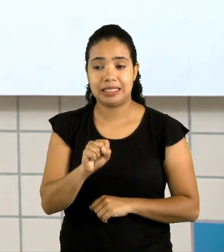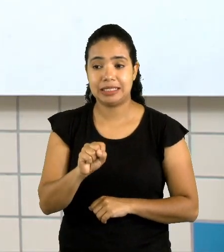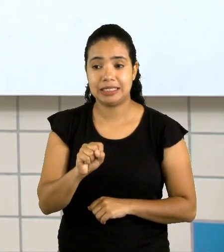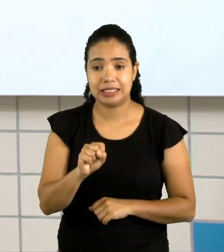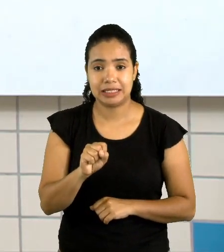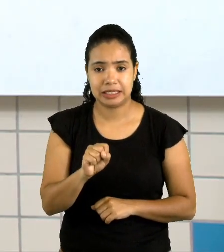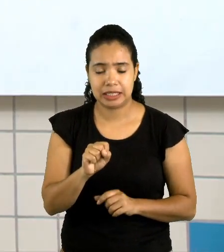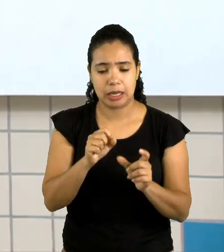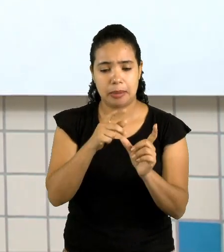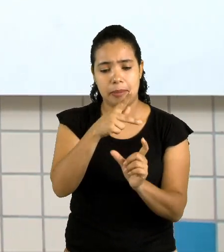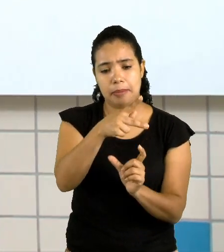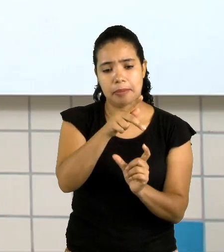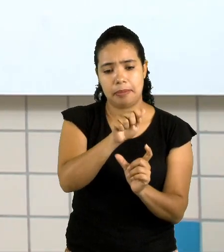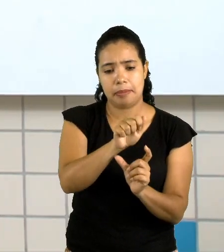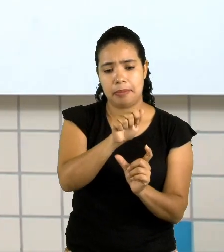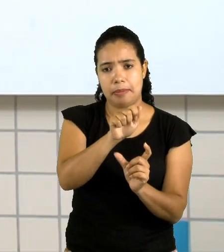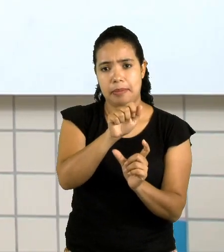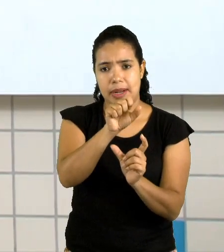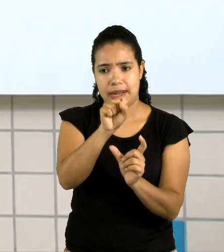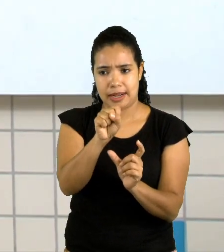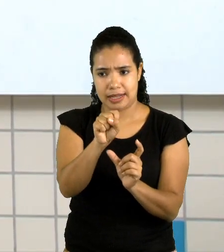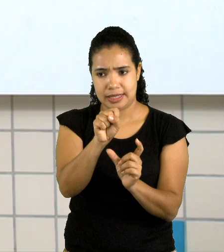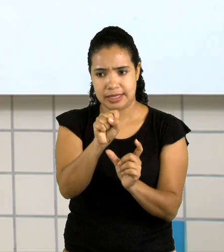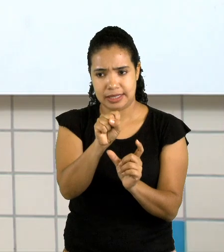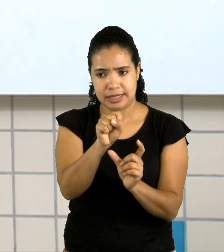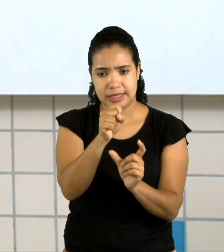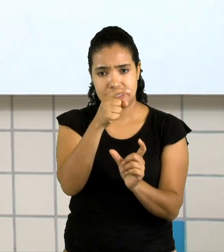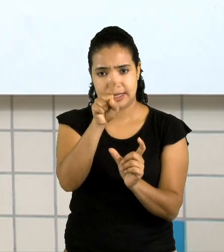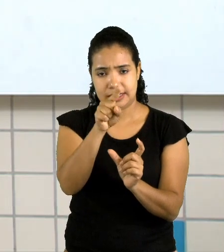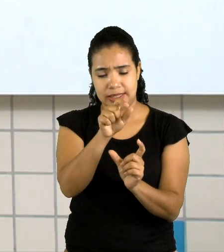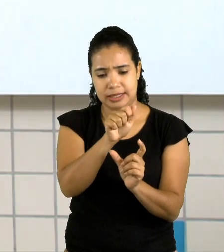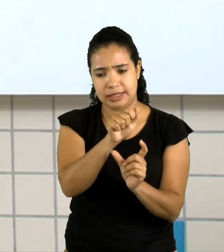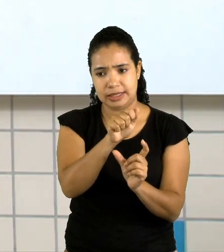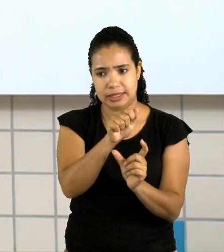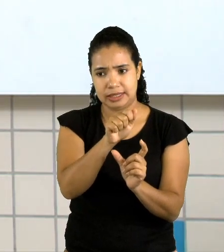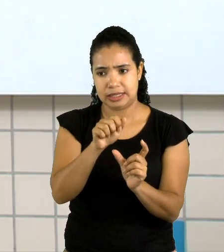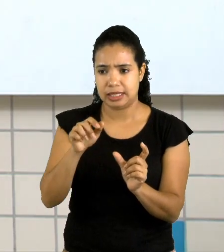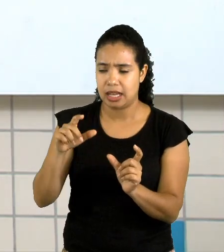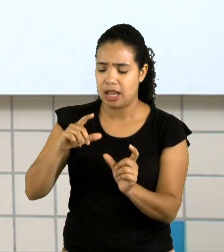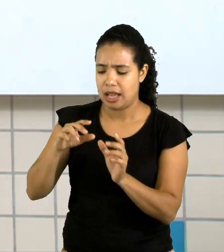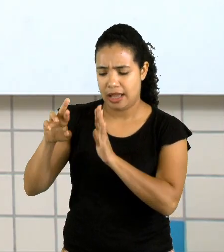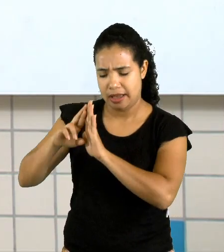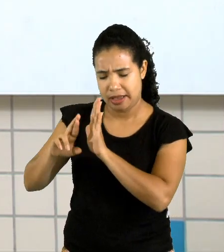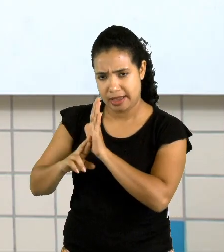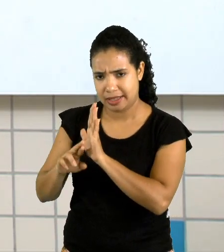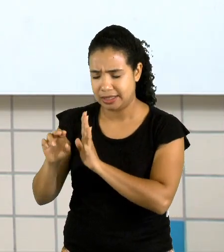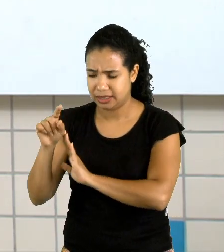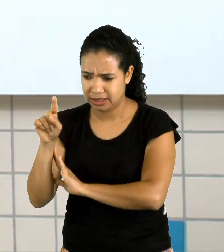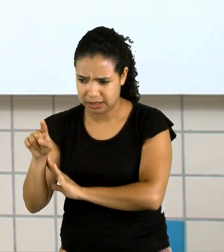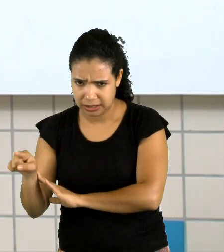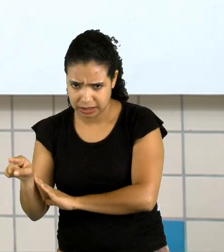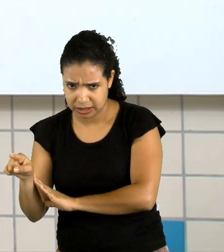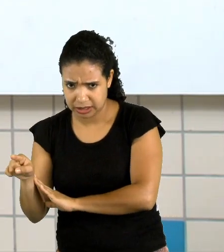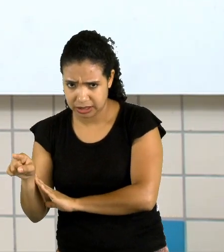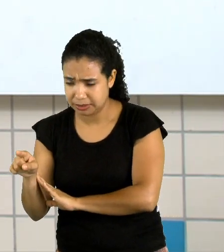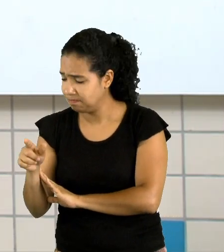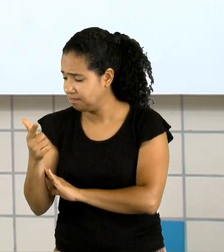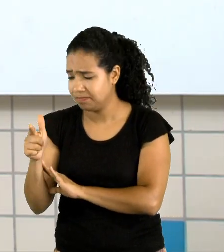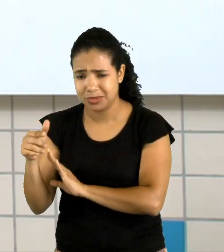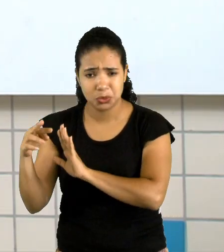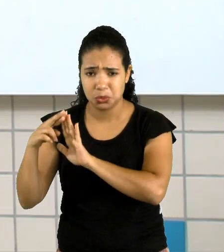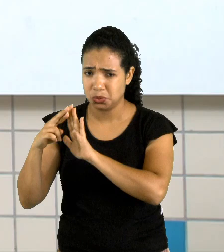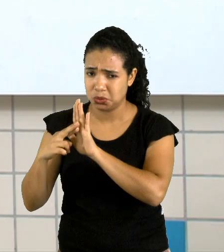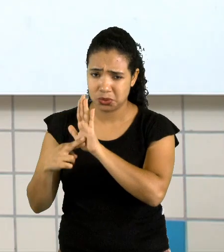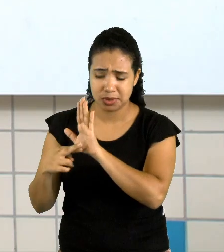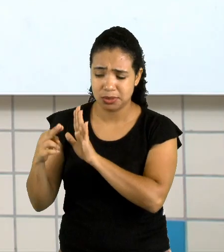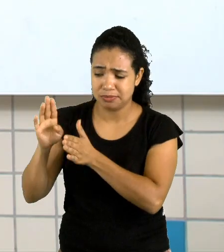aqui depois da vogal A, é seguido de Z. Tem Z lá na regra? Não tem. Se não tem,